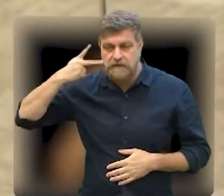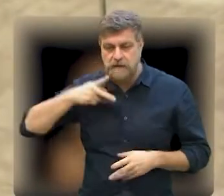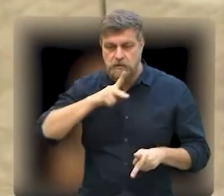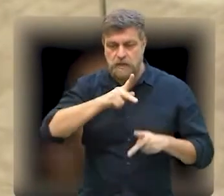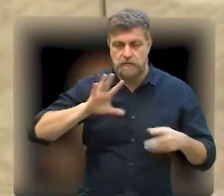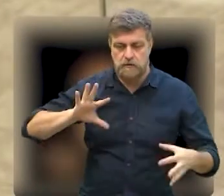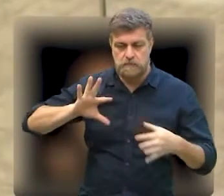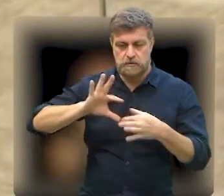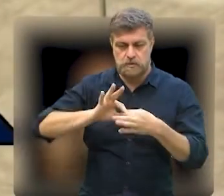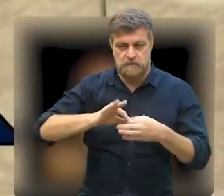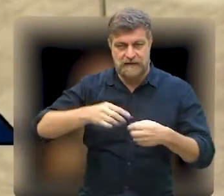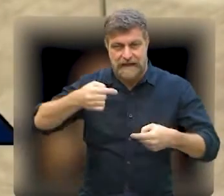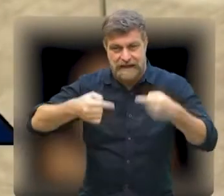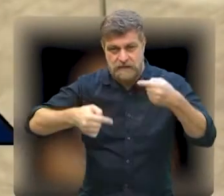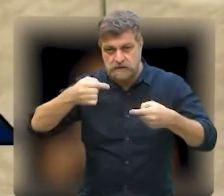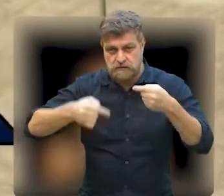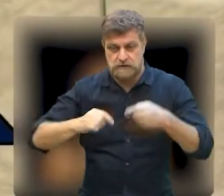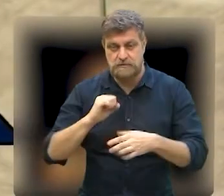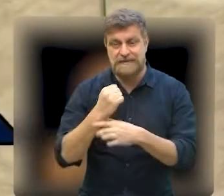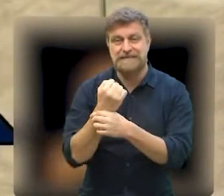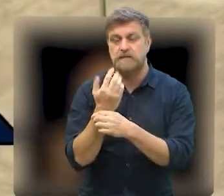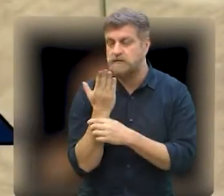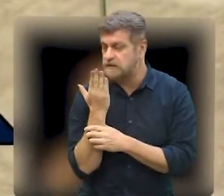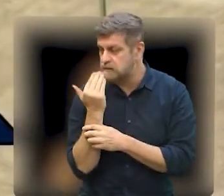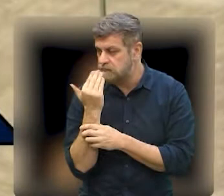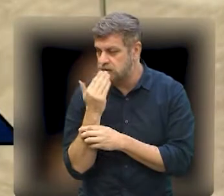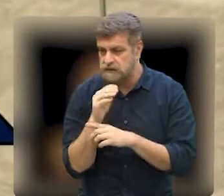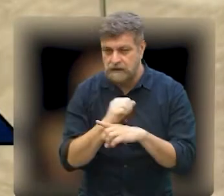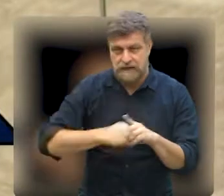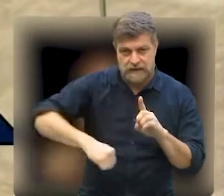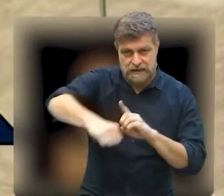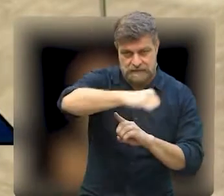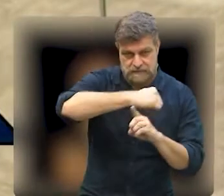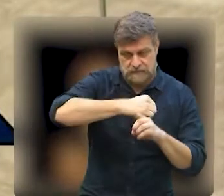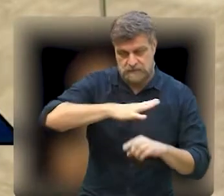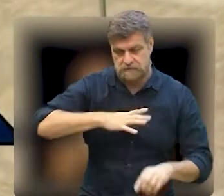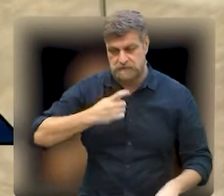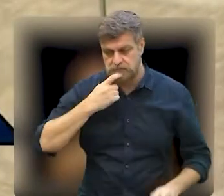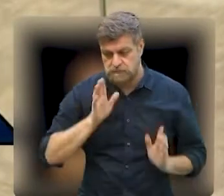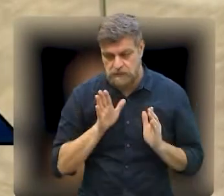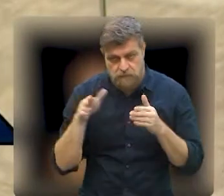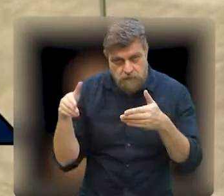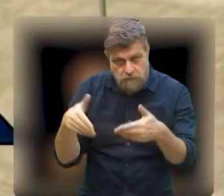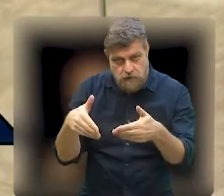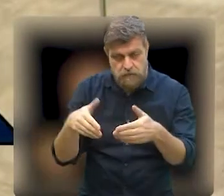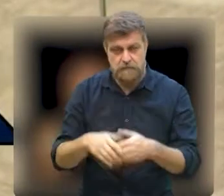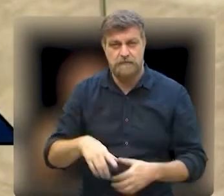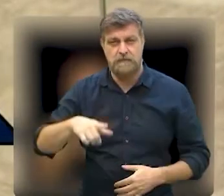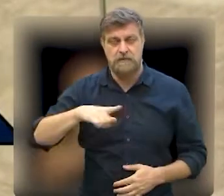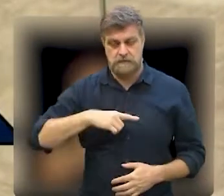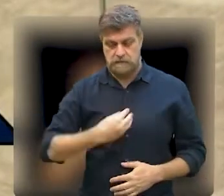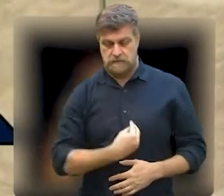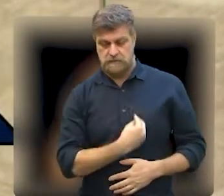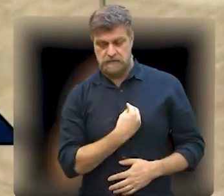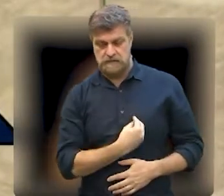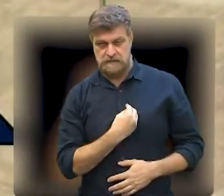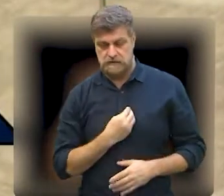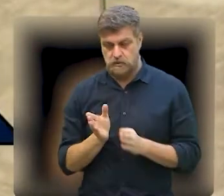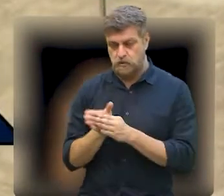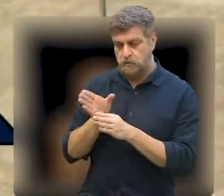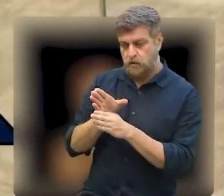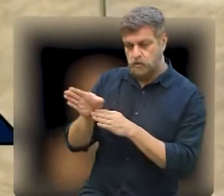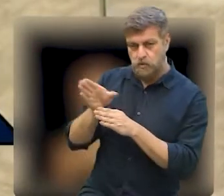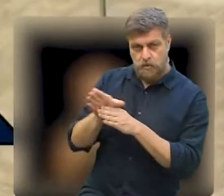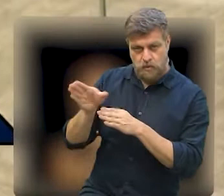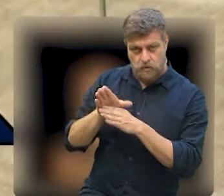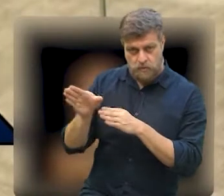parlamentar que irá discutir sobre segurança alimentar e assistência social do município. Então aqui teve presentes pessoas do